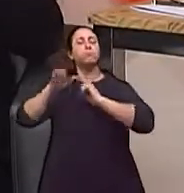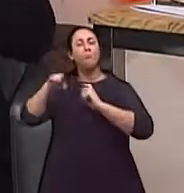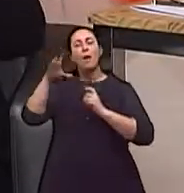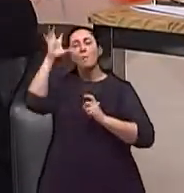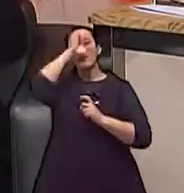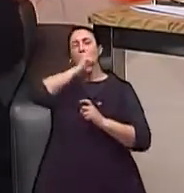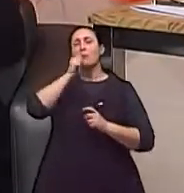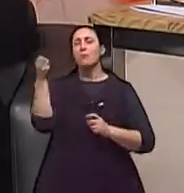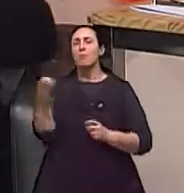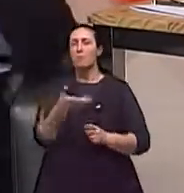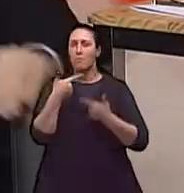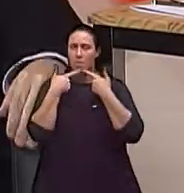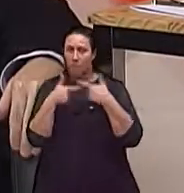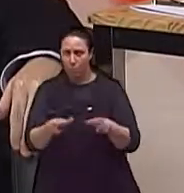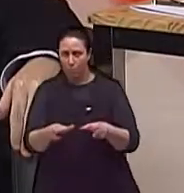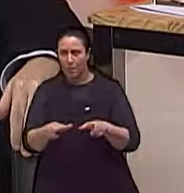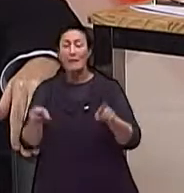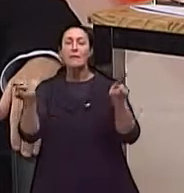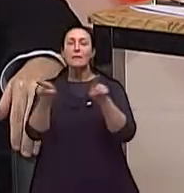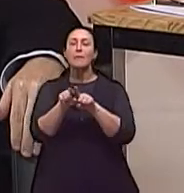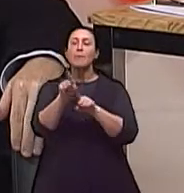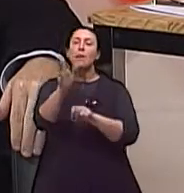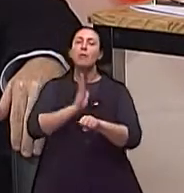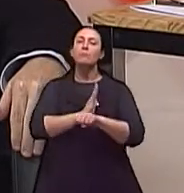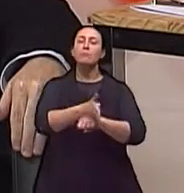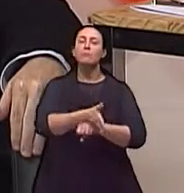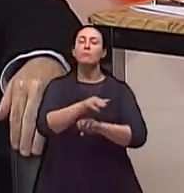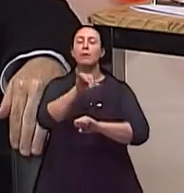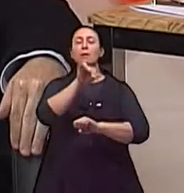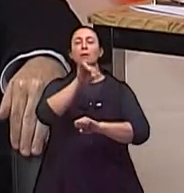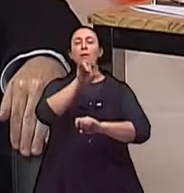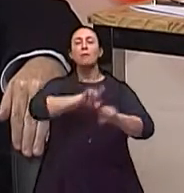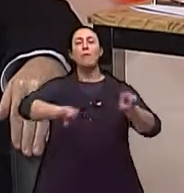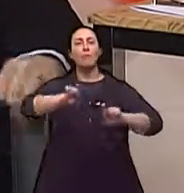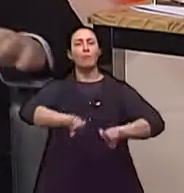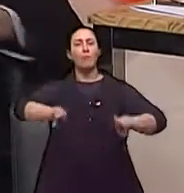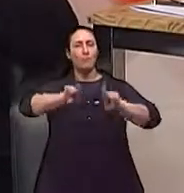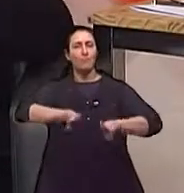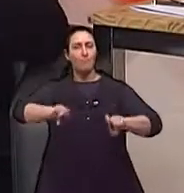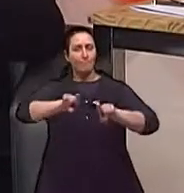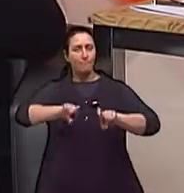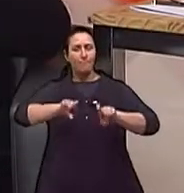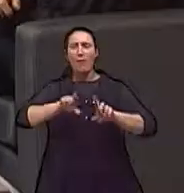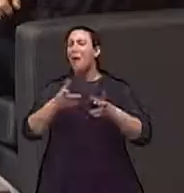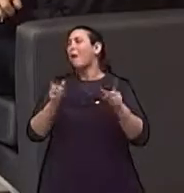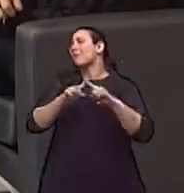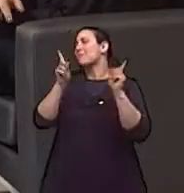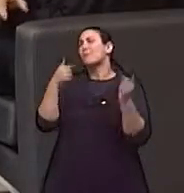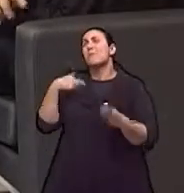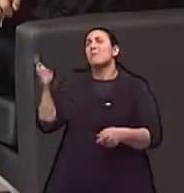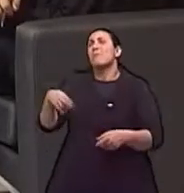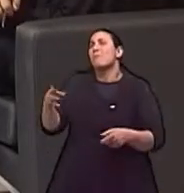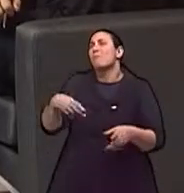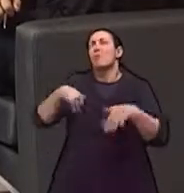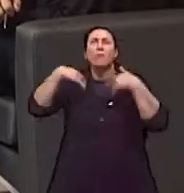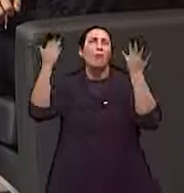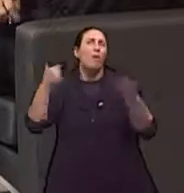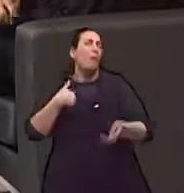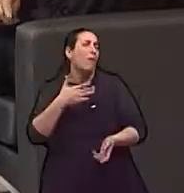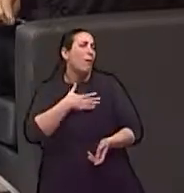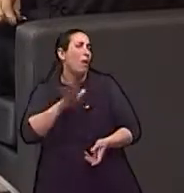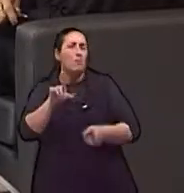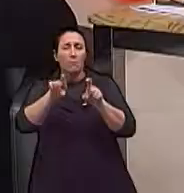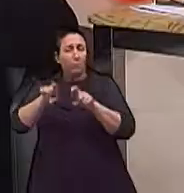introdução no computador ah ok uhum né Ah mas eu nunca cheguei perto daquela